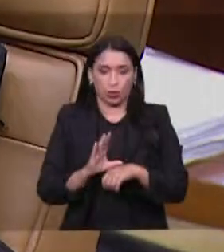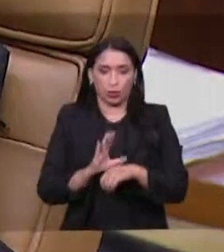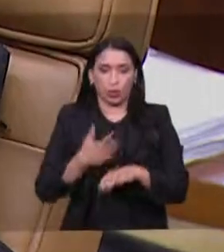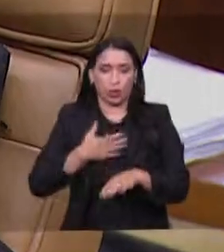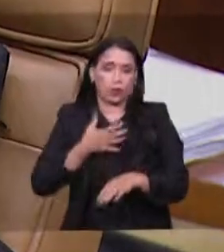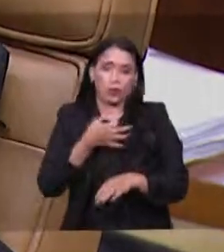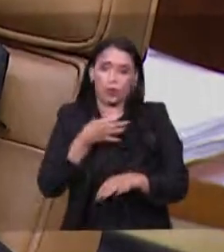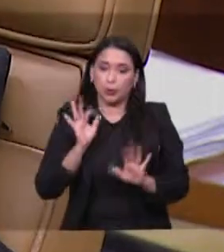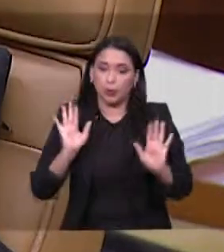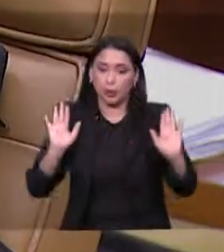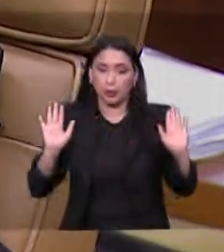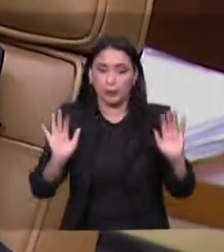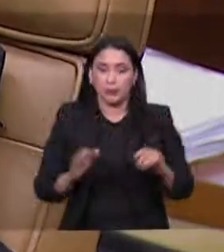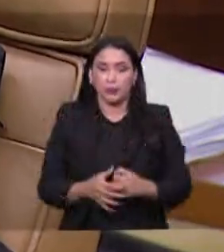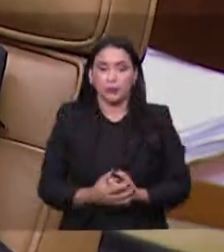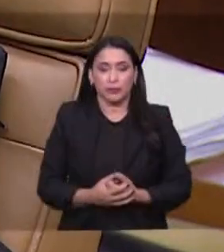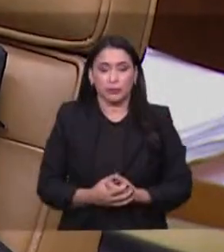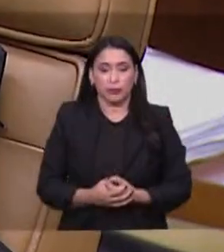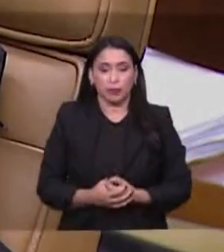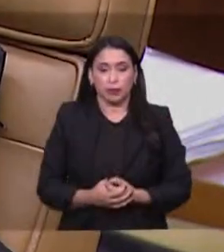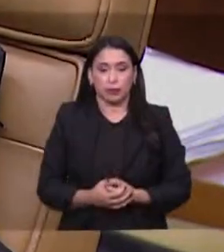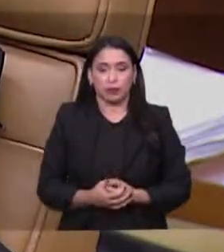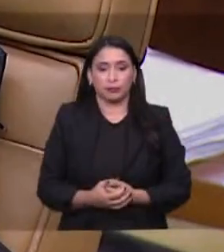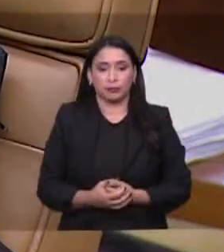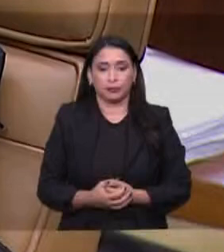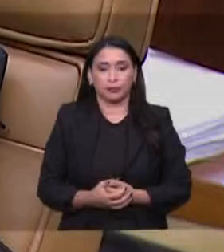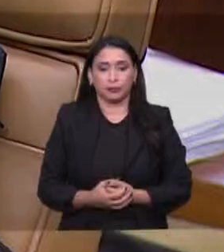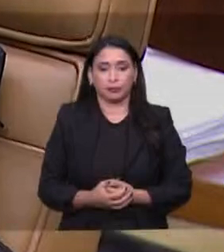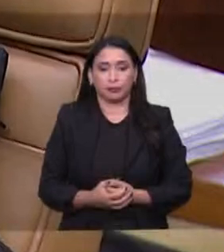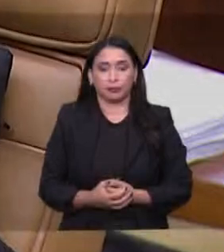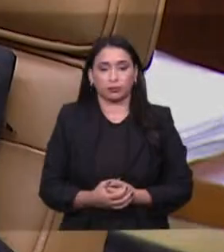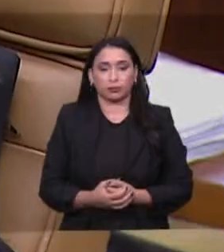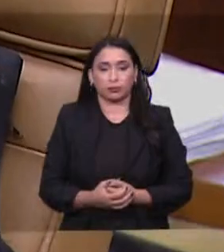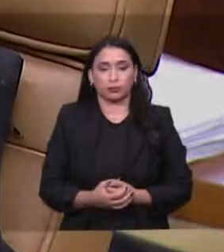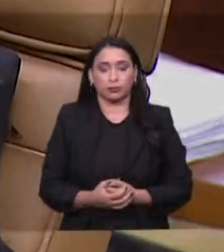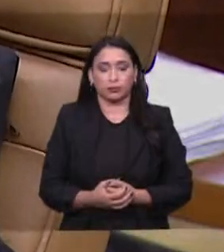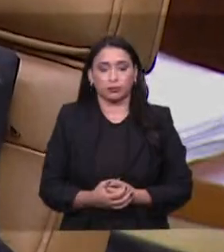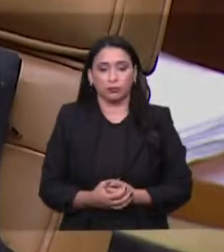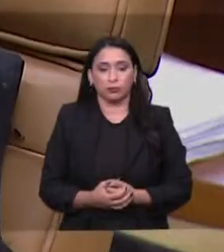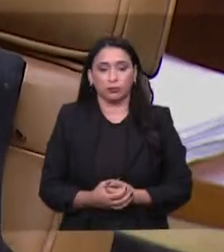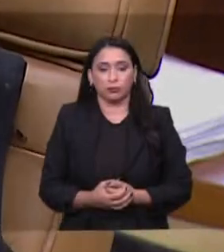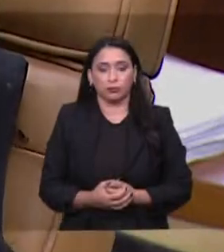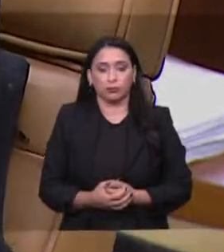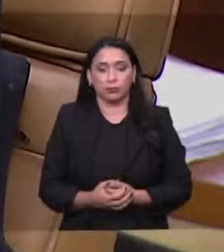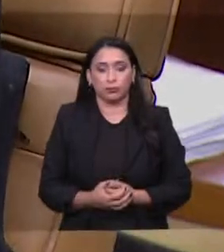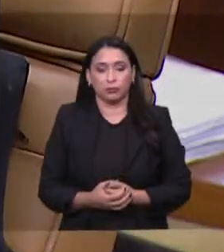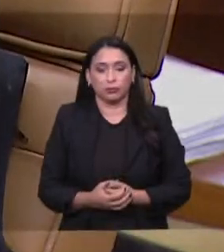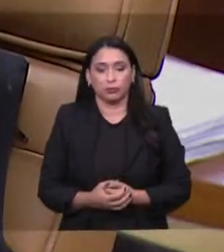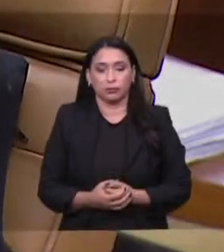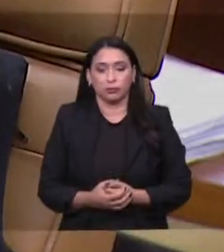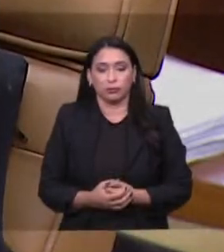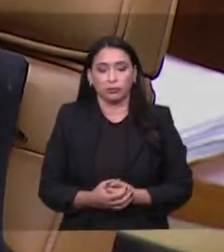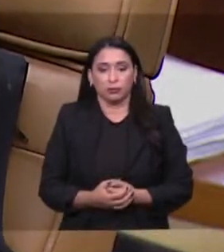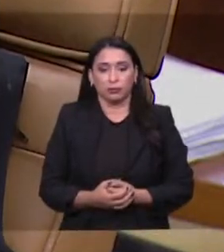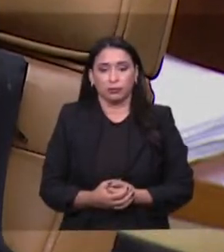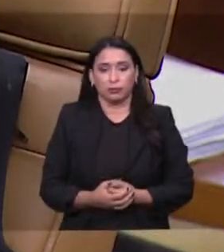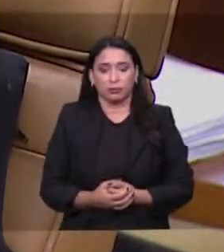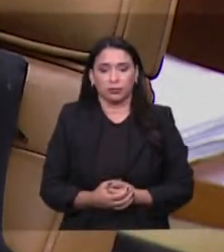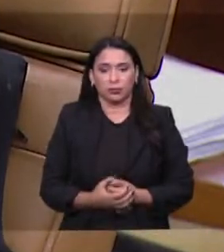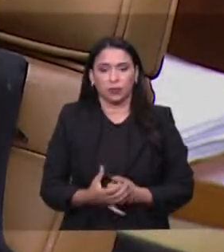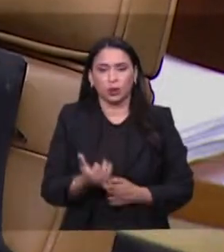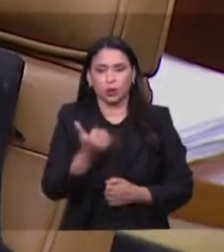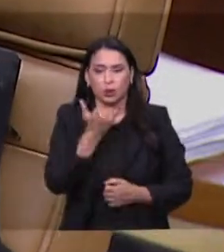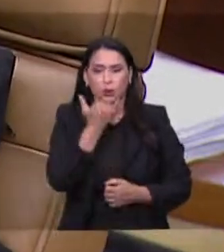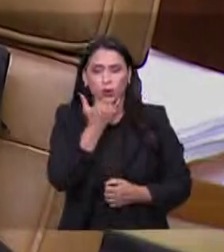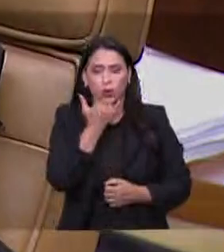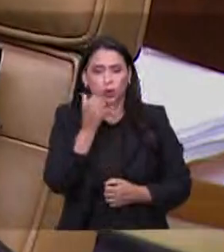Mas esse aspecto eu mantenho a minha divergência. O artigo 3F... Desculpe, ministro